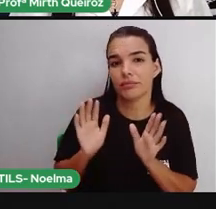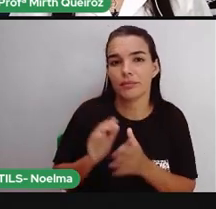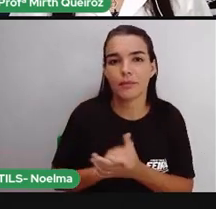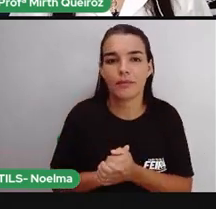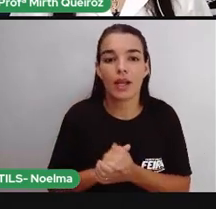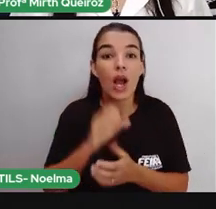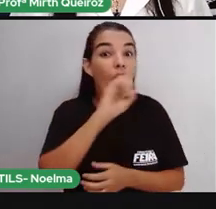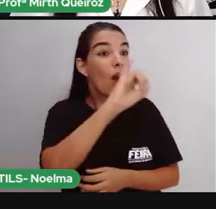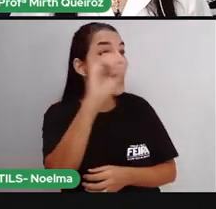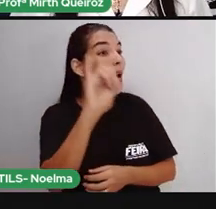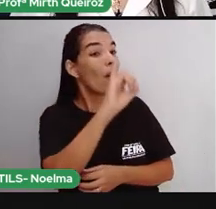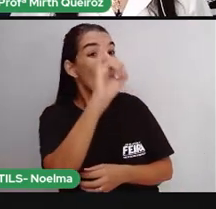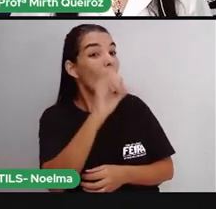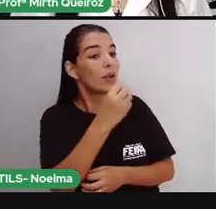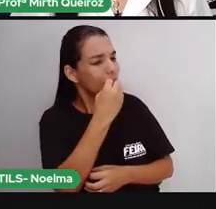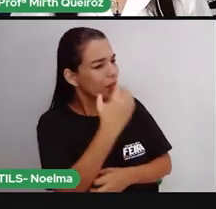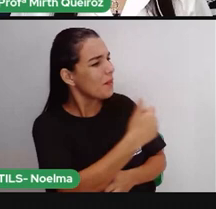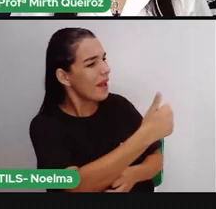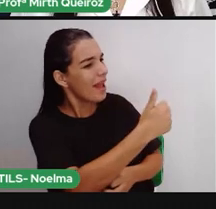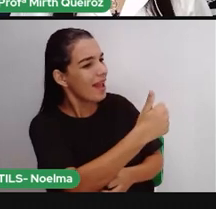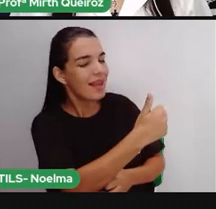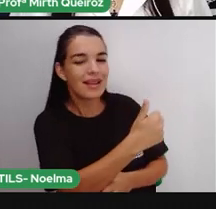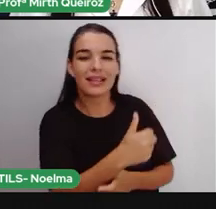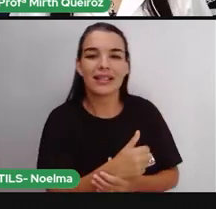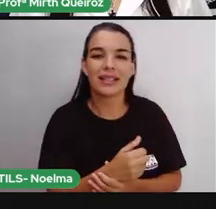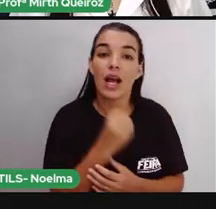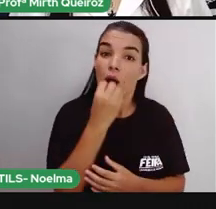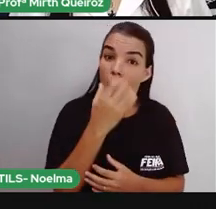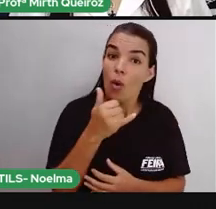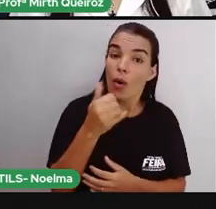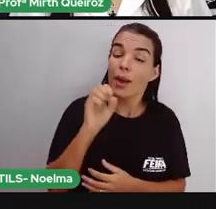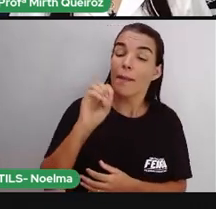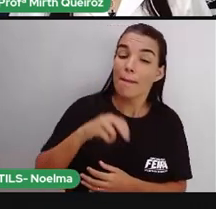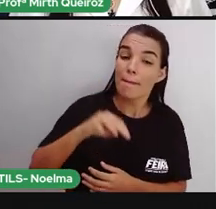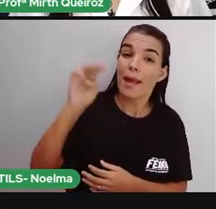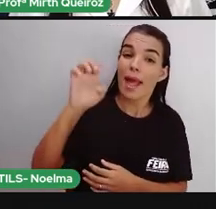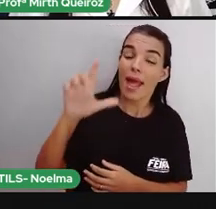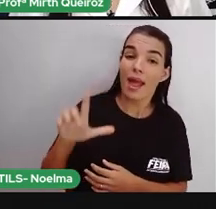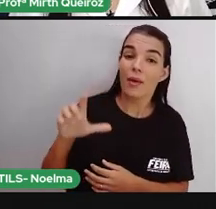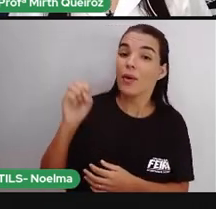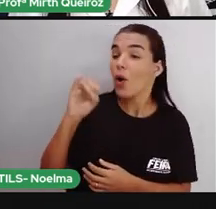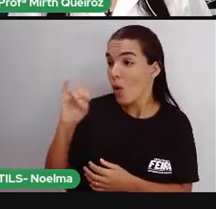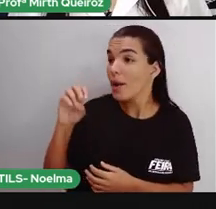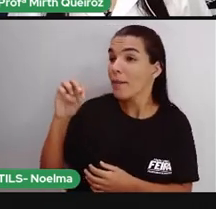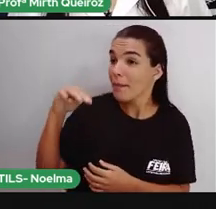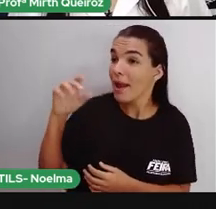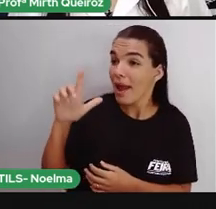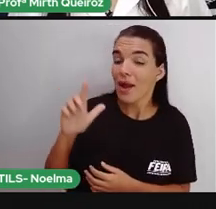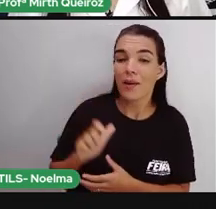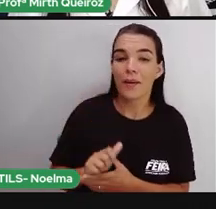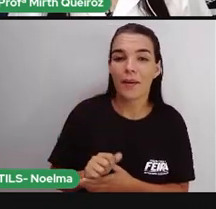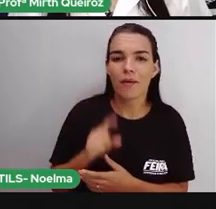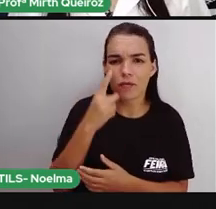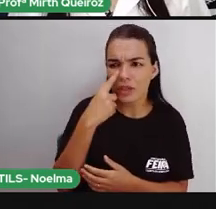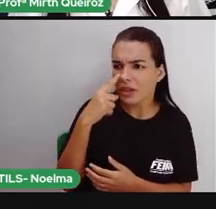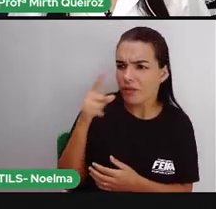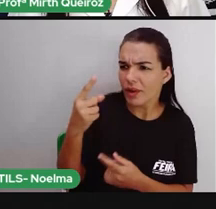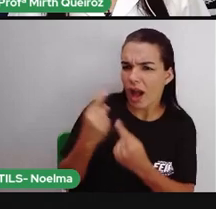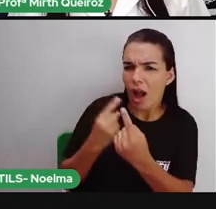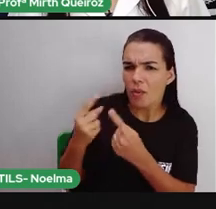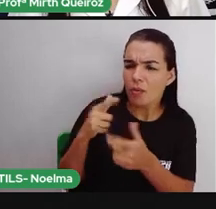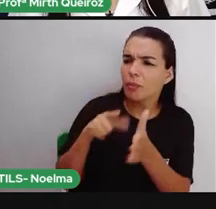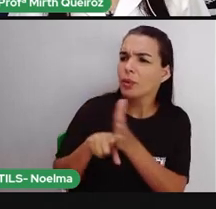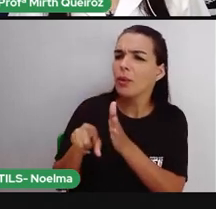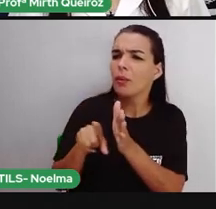Oi, pessoal. Tudo bem? Oi, Mel. Oi, Mel. Você vê algum problema com o meu